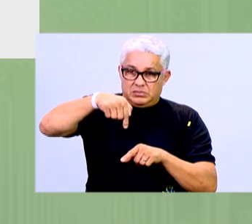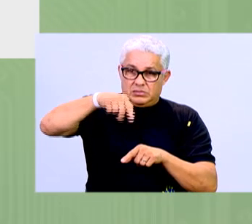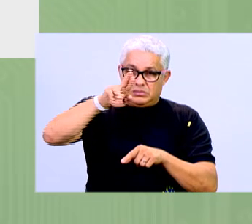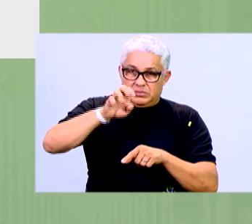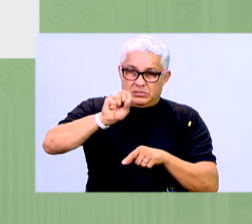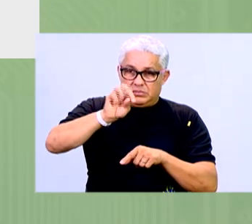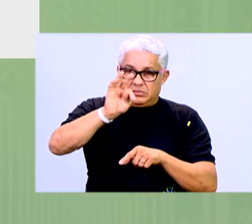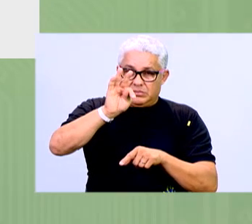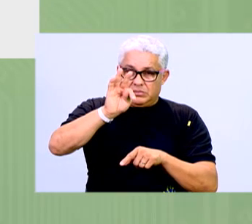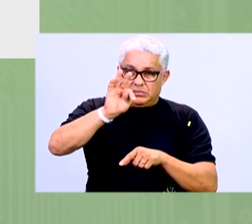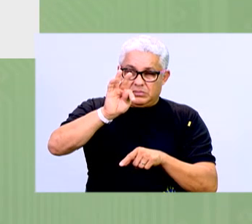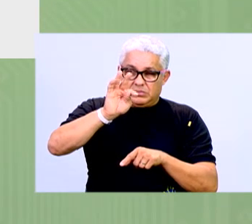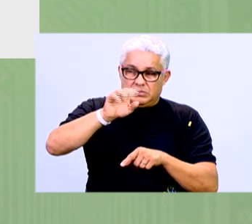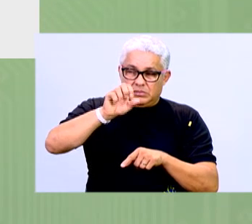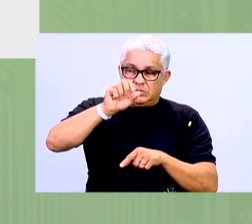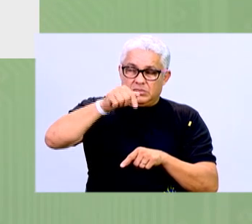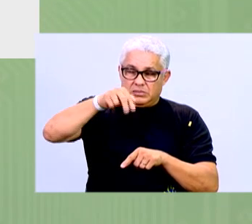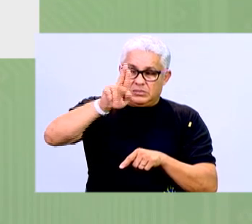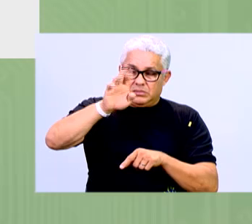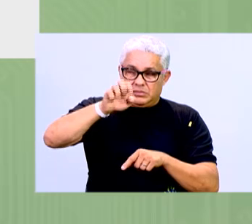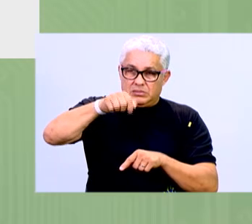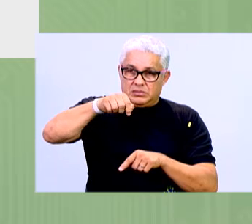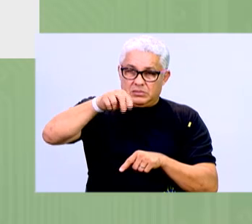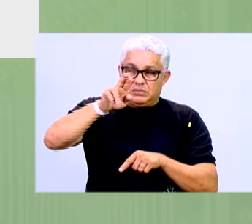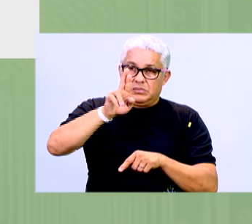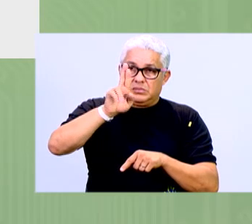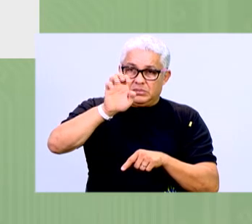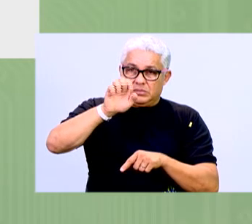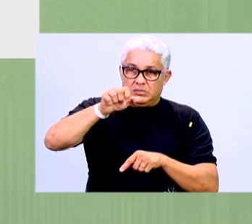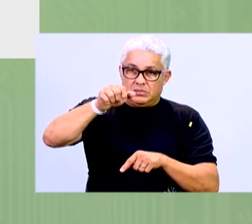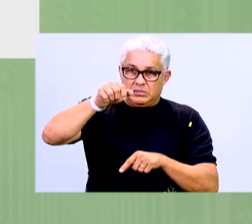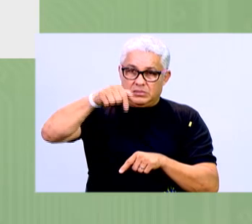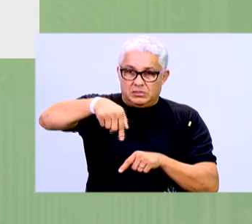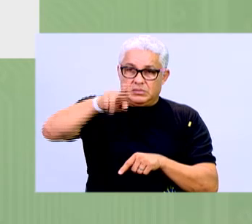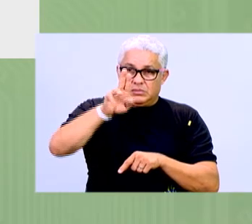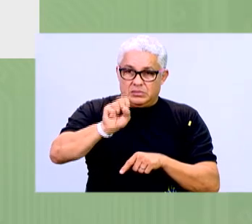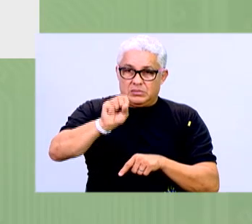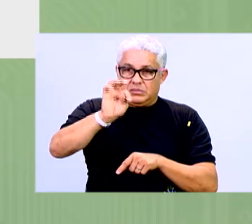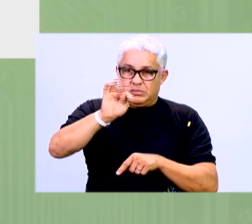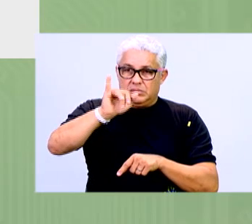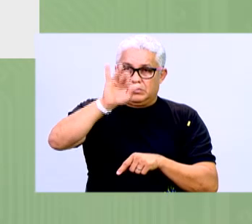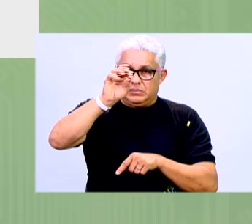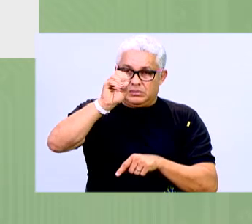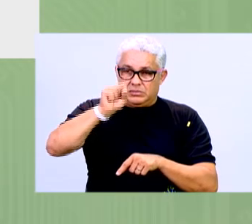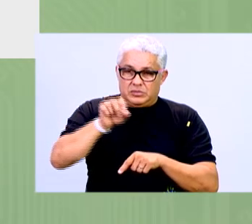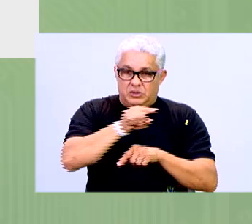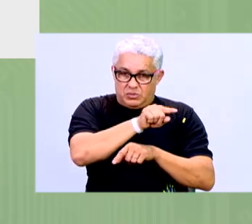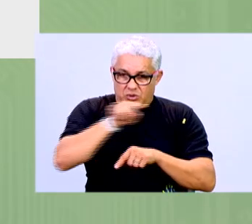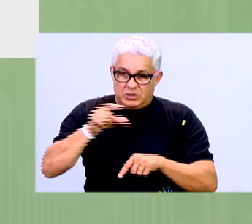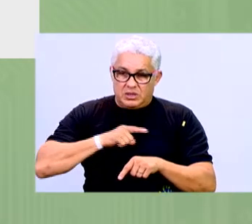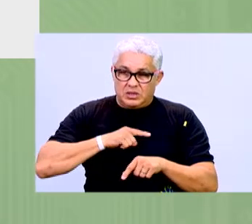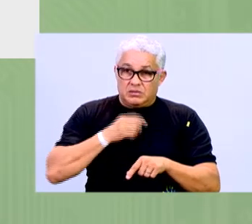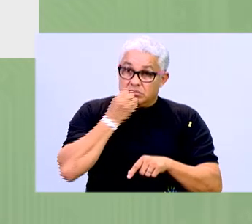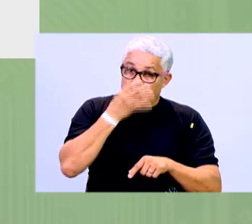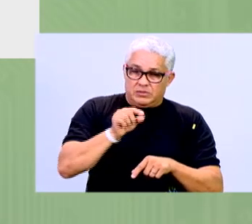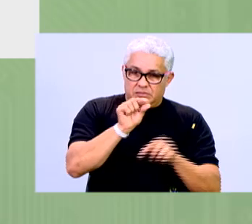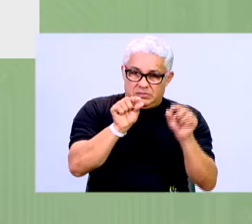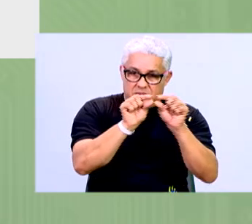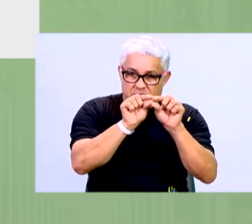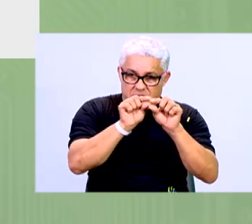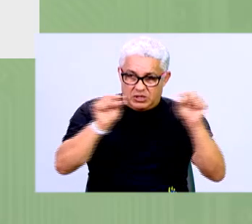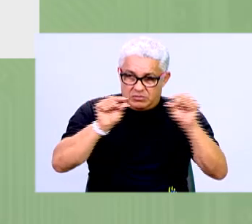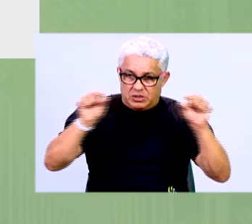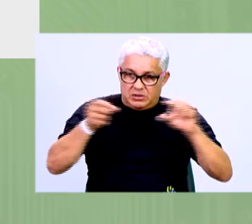e que vão ter que, para os requisitos serem bons, eles têm que atender aquela lista